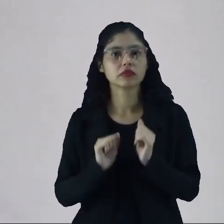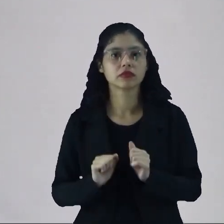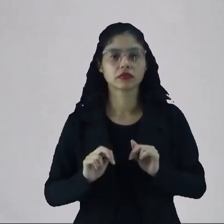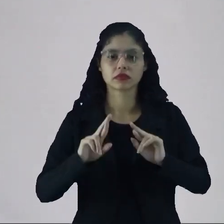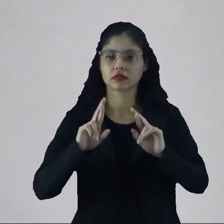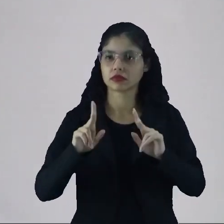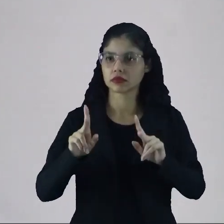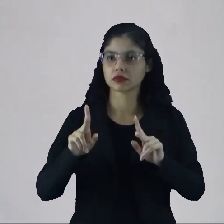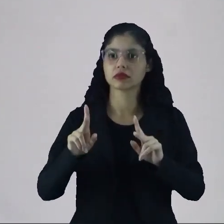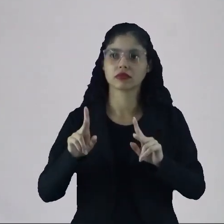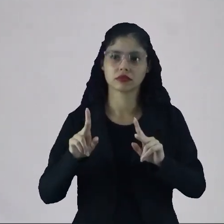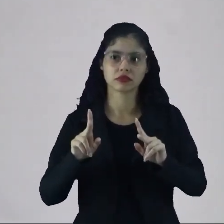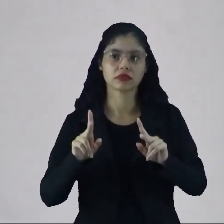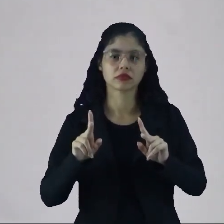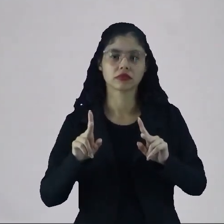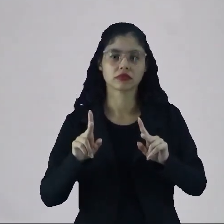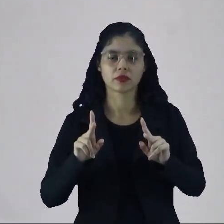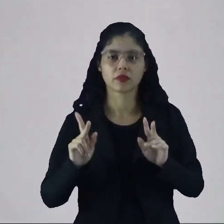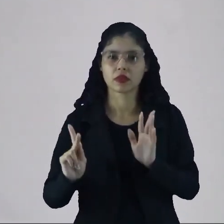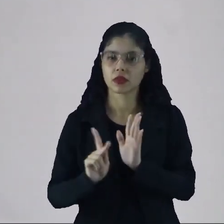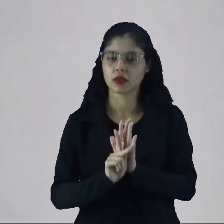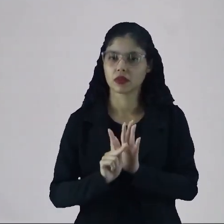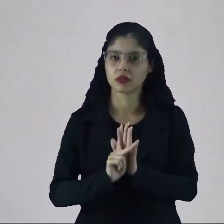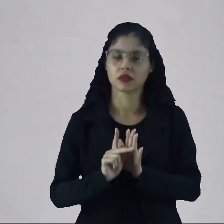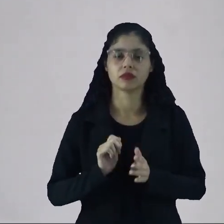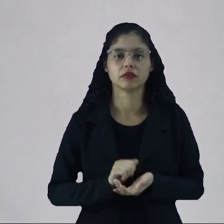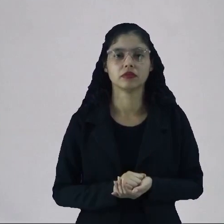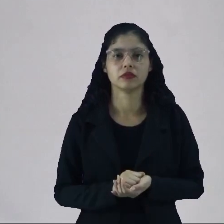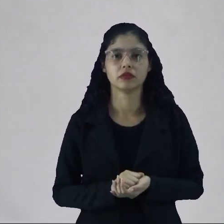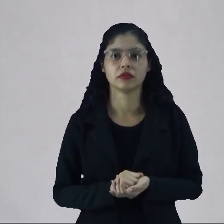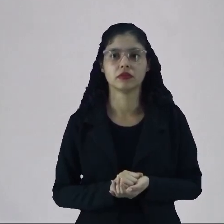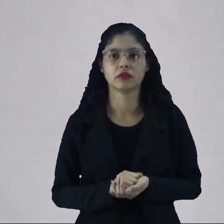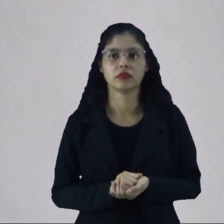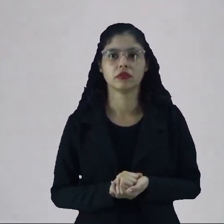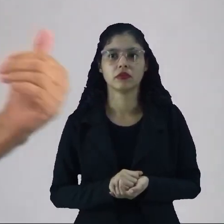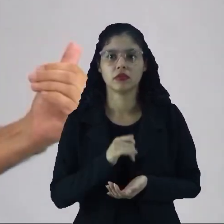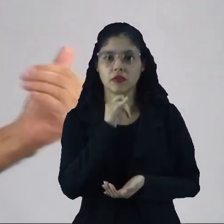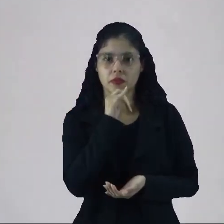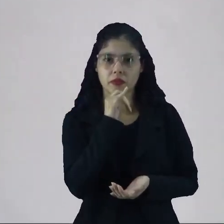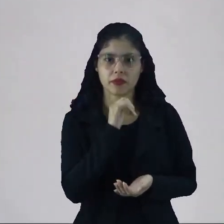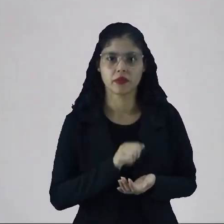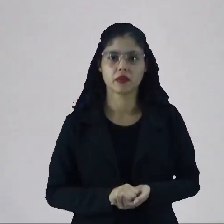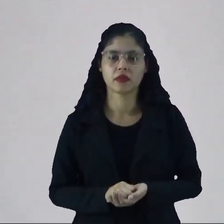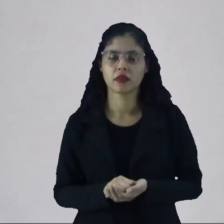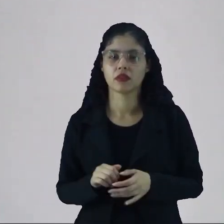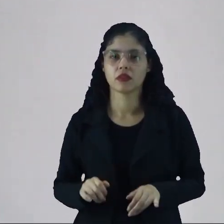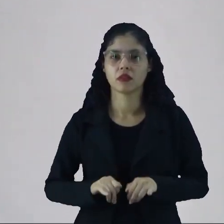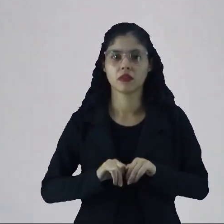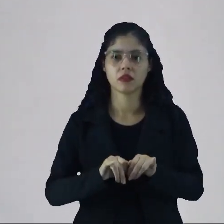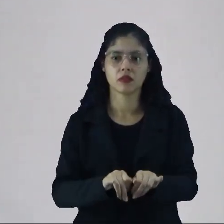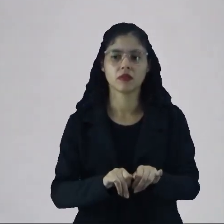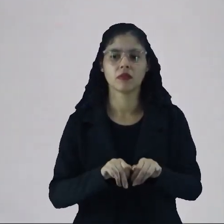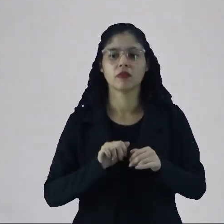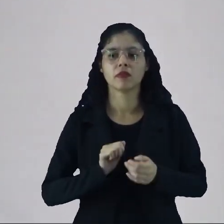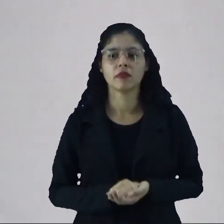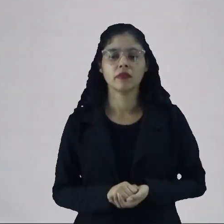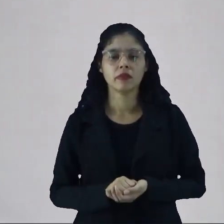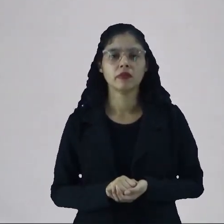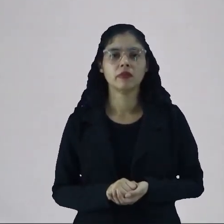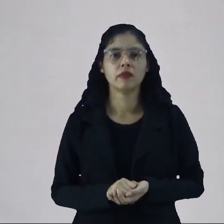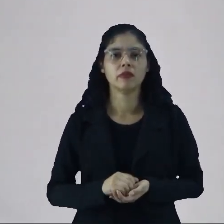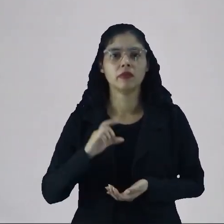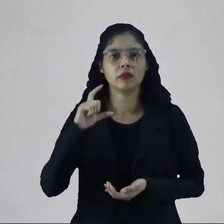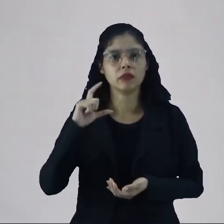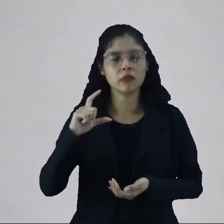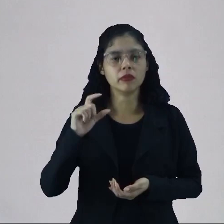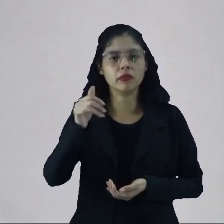podem diferenciar automaticamente. Um outro exemplo, num supermercado, uma